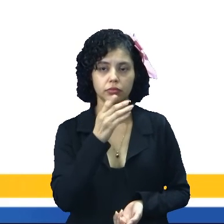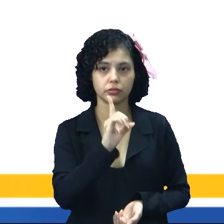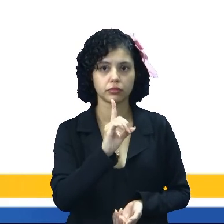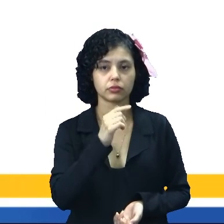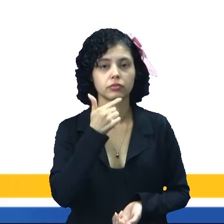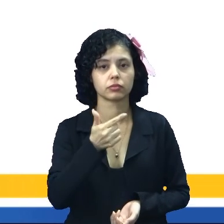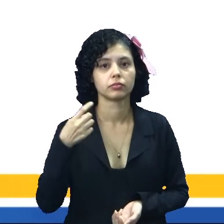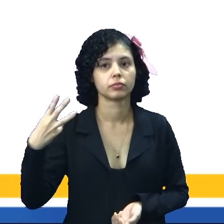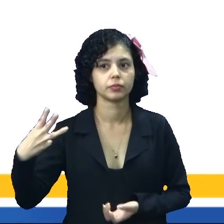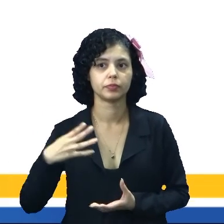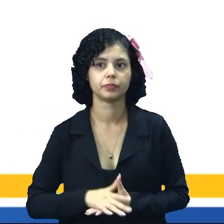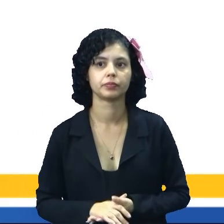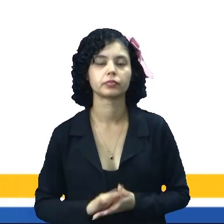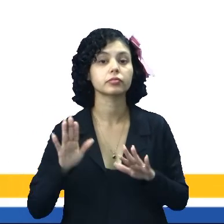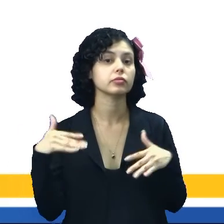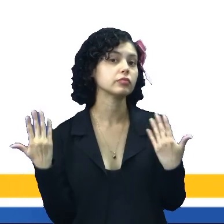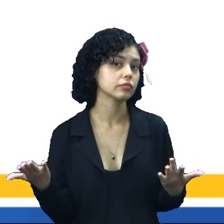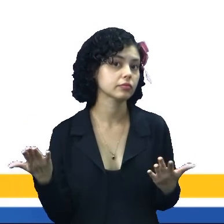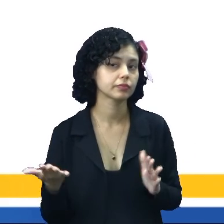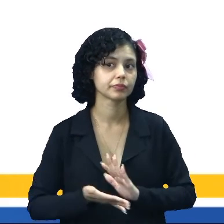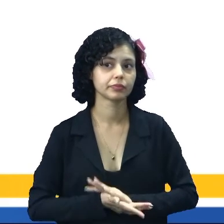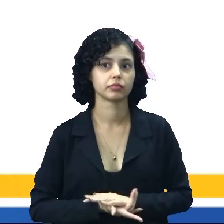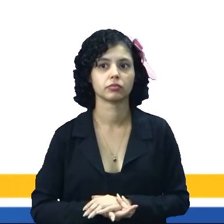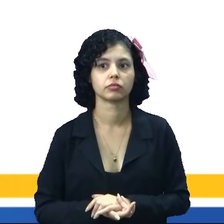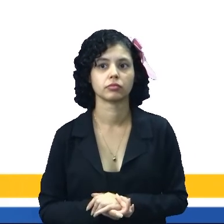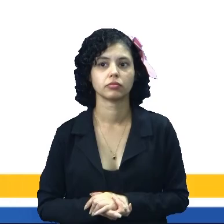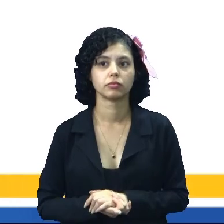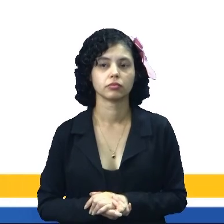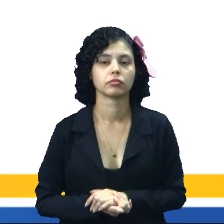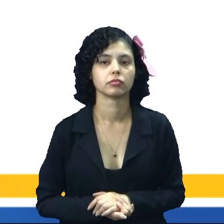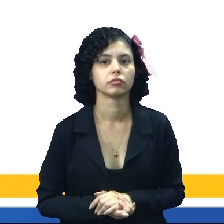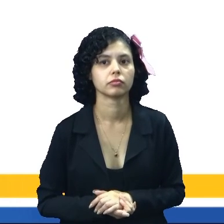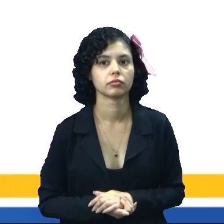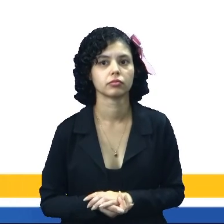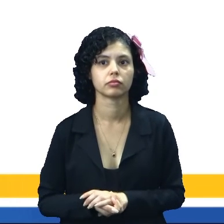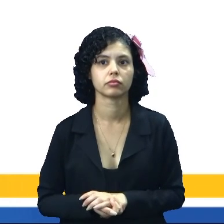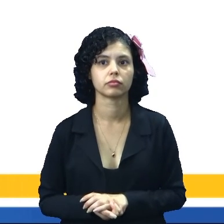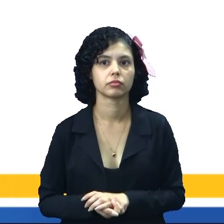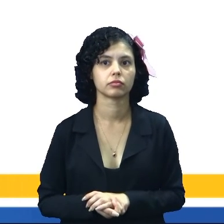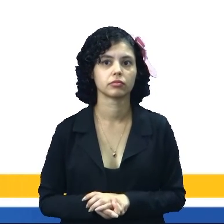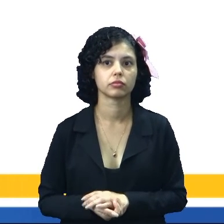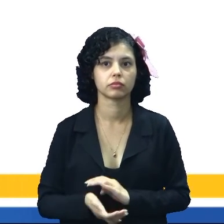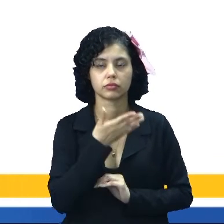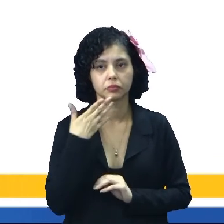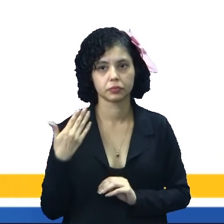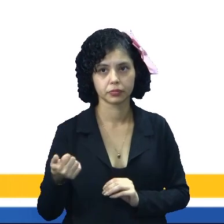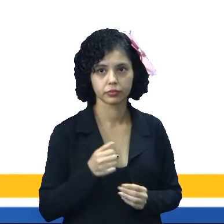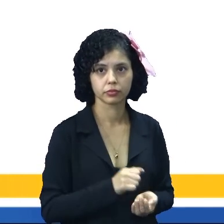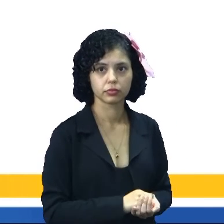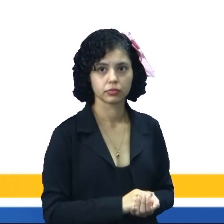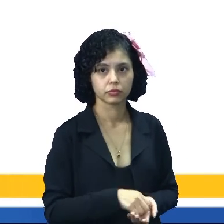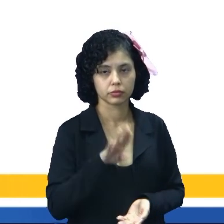2 e 3. E aí? Nesse caso, gente, a mais adequada aí, que